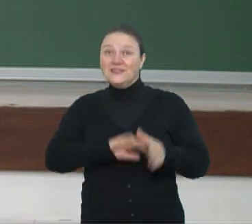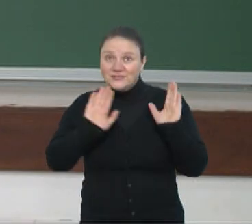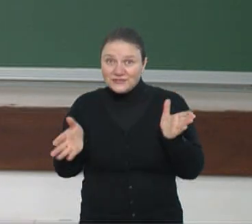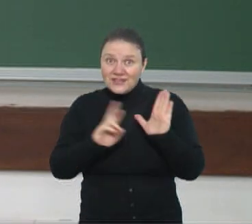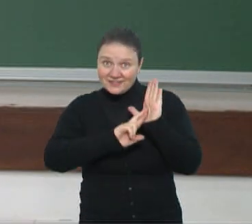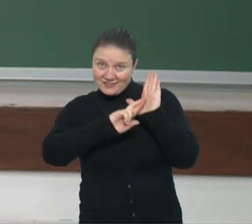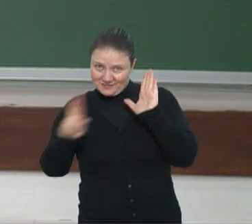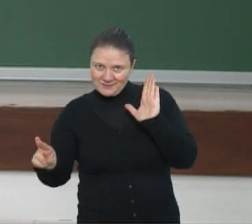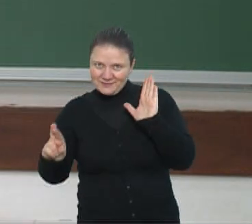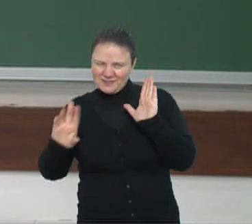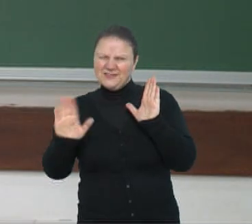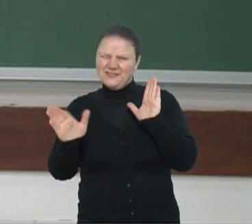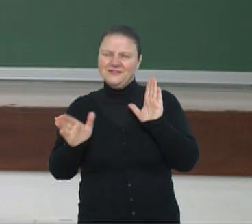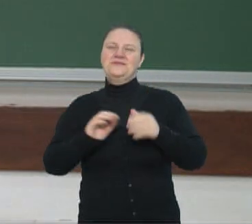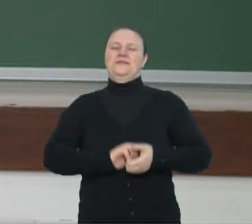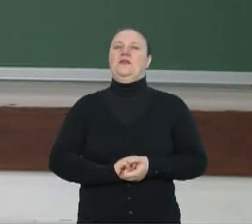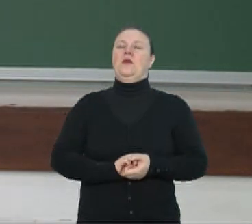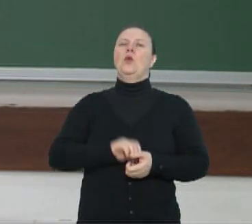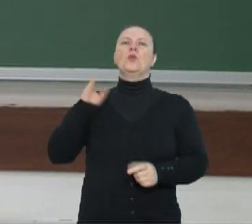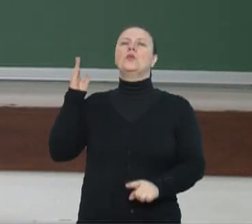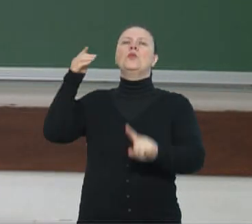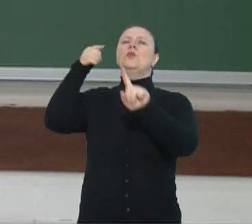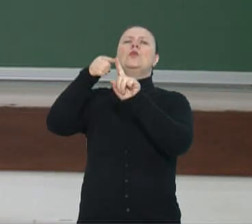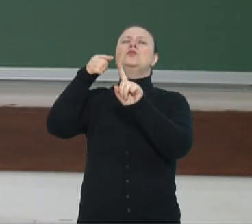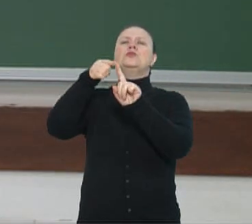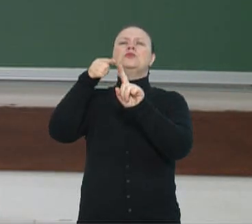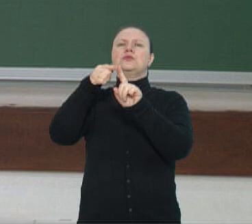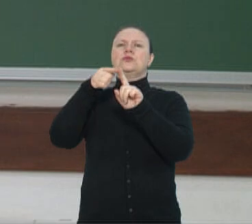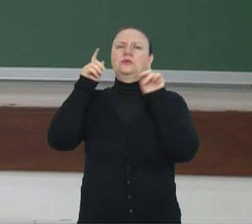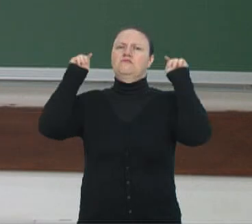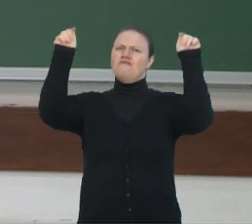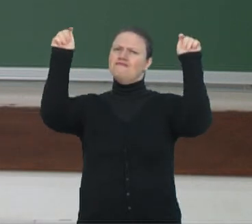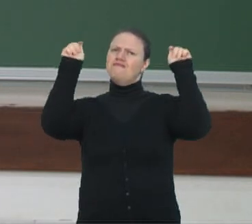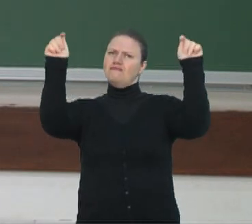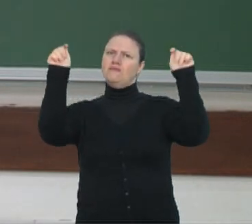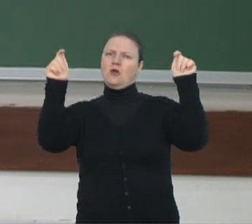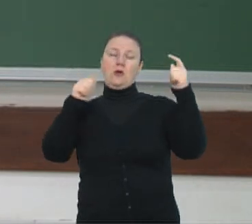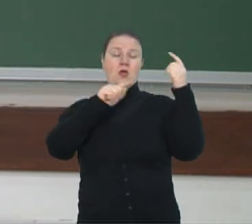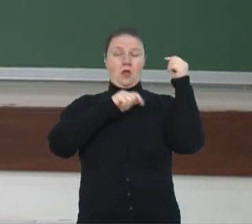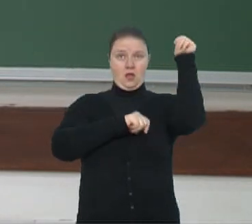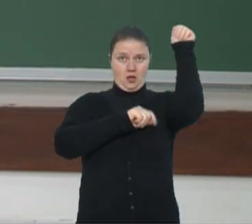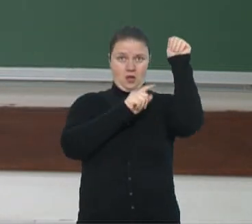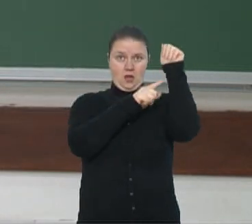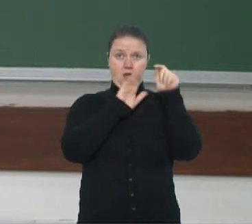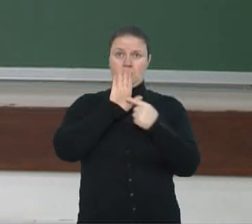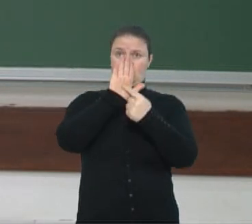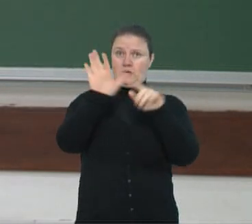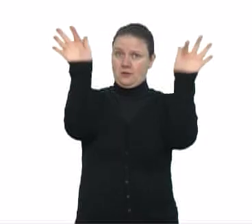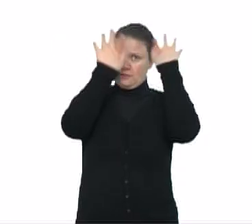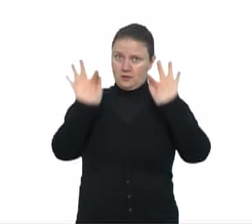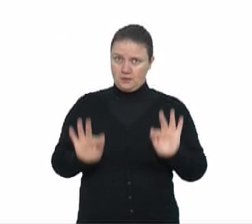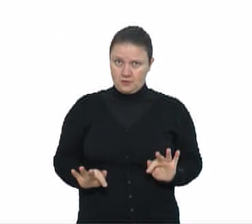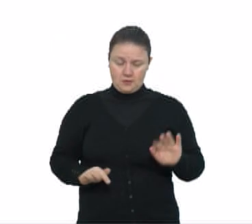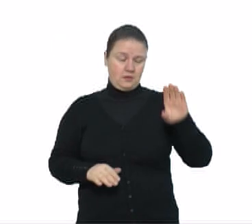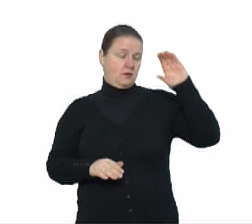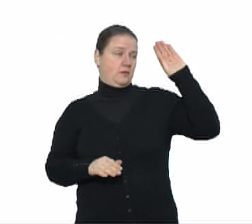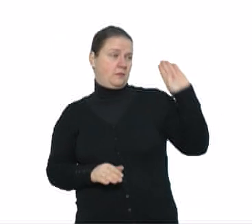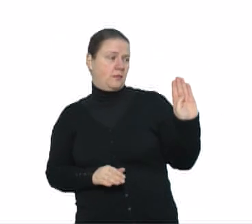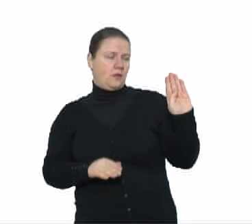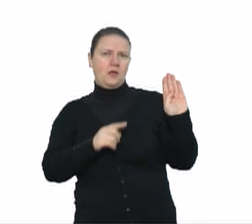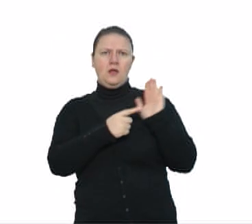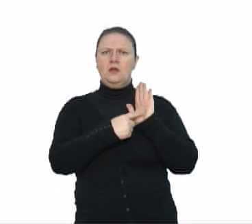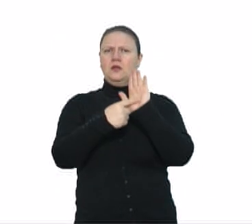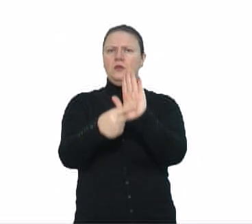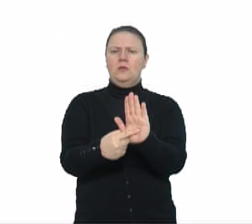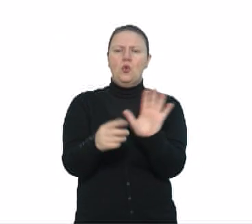Respondido, caríssimos alunos. Então, qual é o objetivo de um protesto? A. Demonstrar a felicidade com a situação presente. B. Demonstrar de